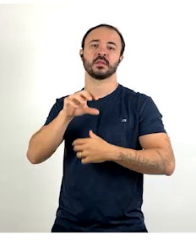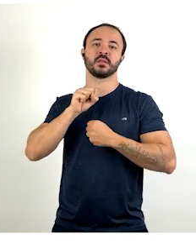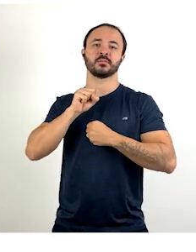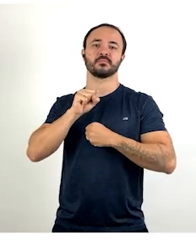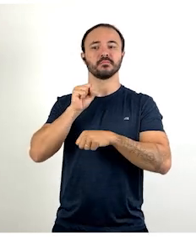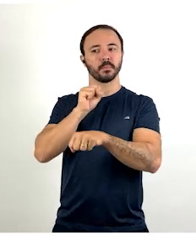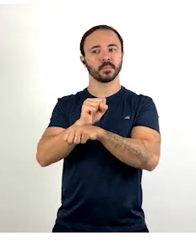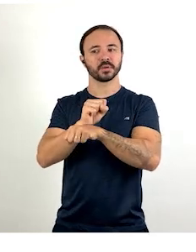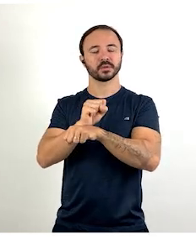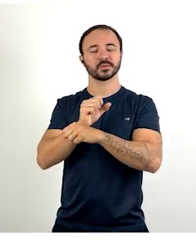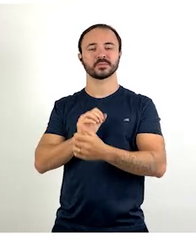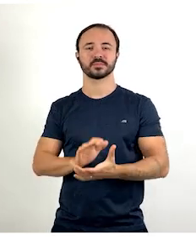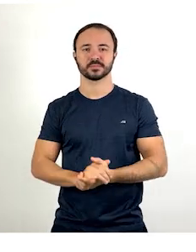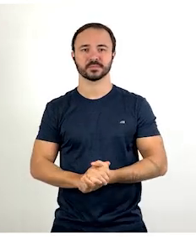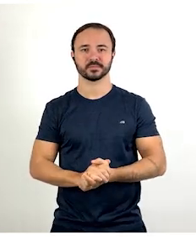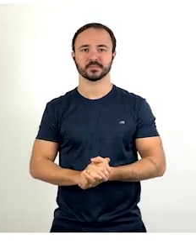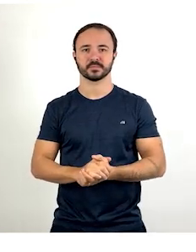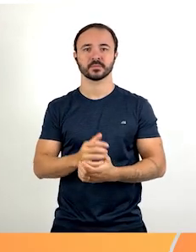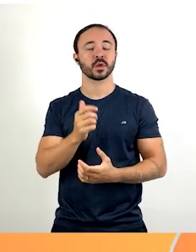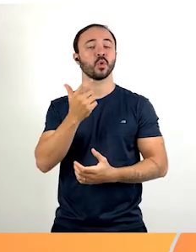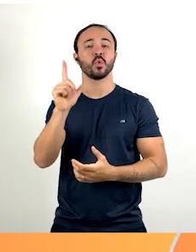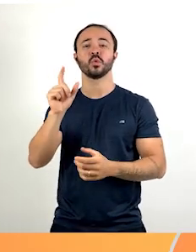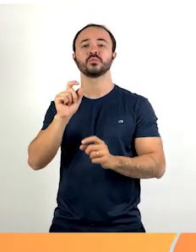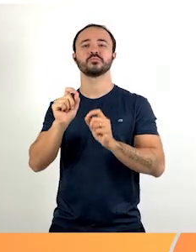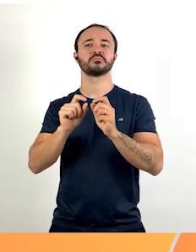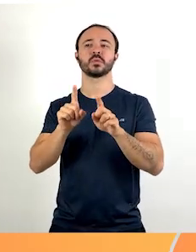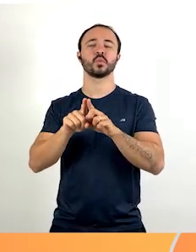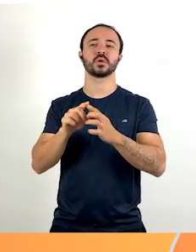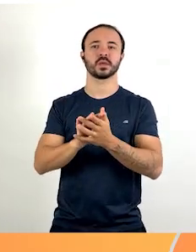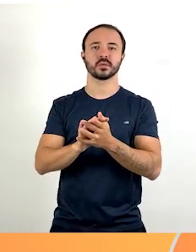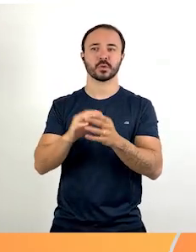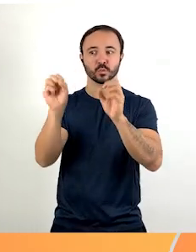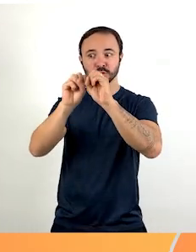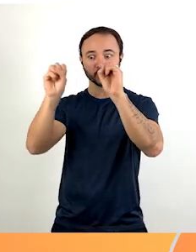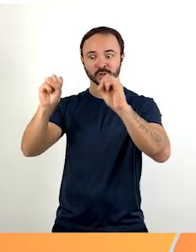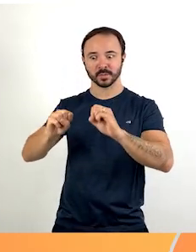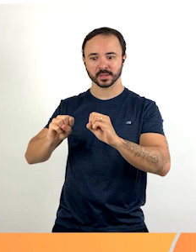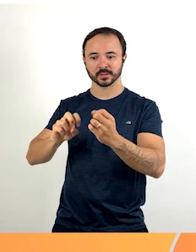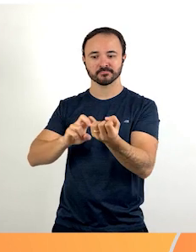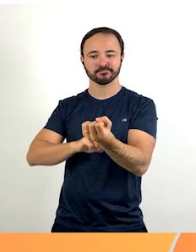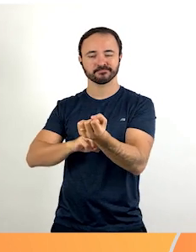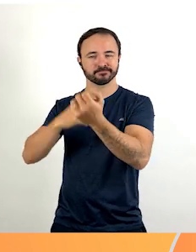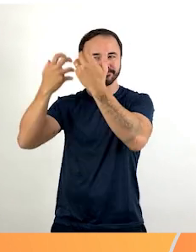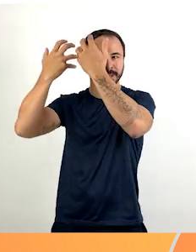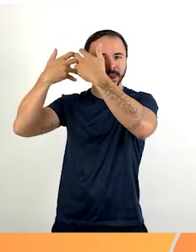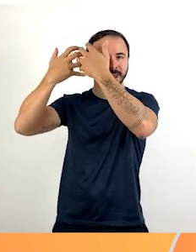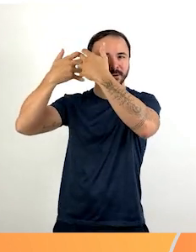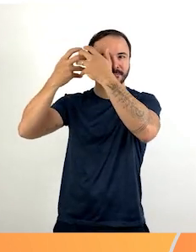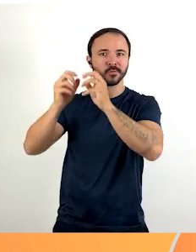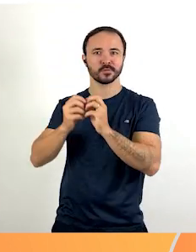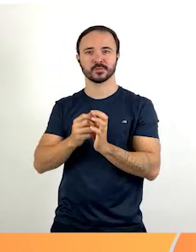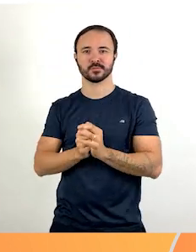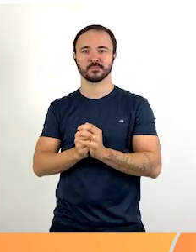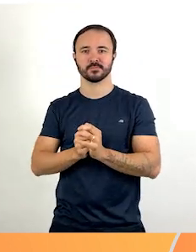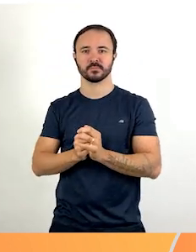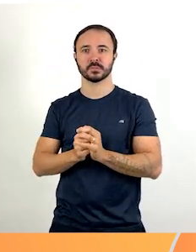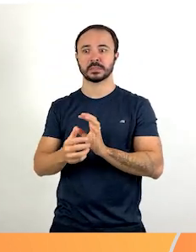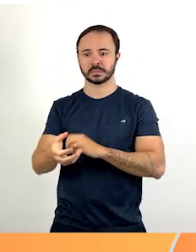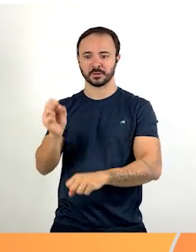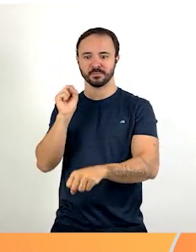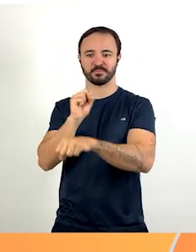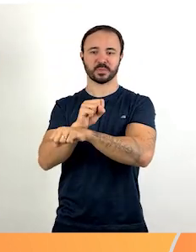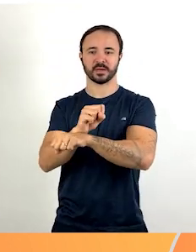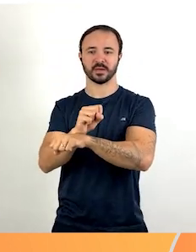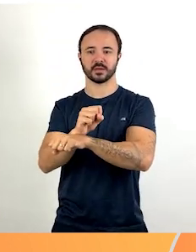Paralisia do sistema nervoso central, um outro problema relacionado a um choque muito abrupto, né? E, consequentemente, se você tem a parada do sistema nervoso